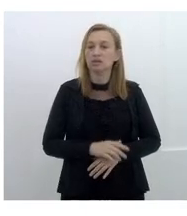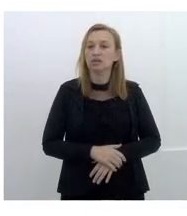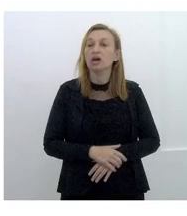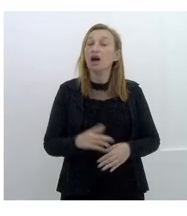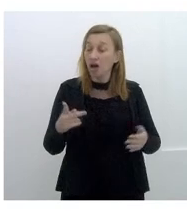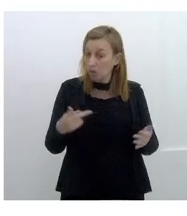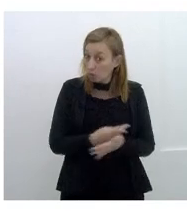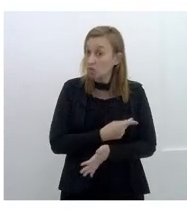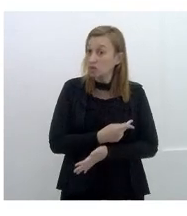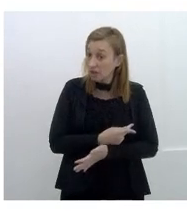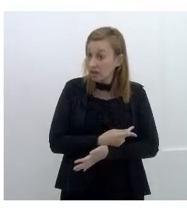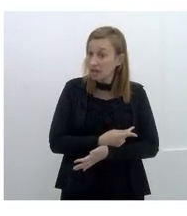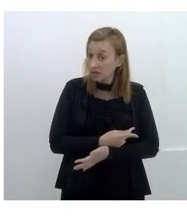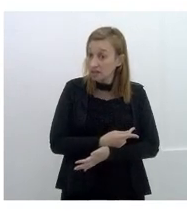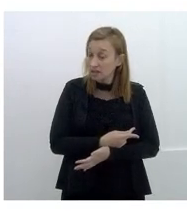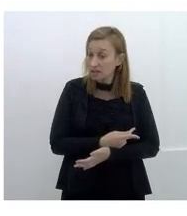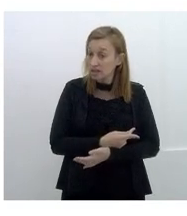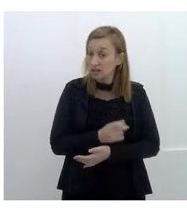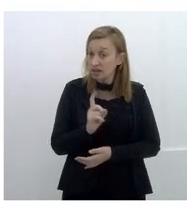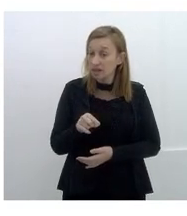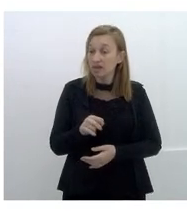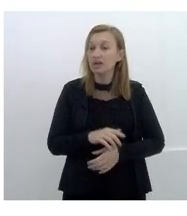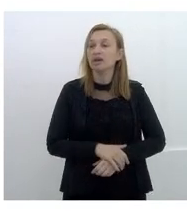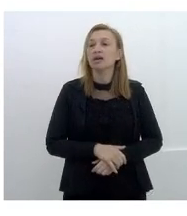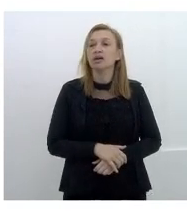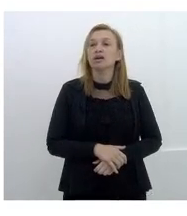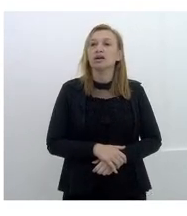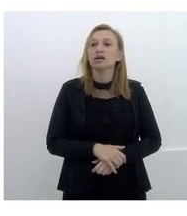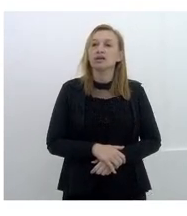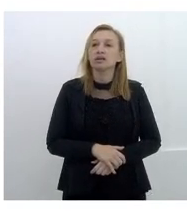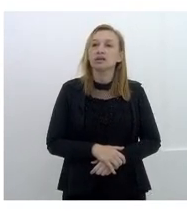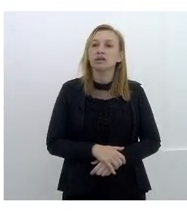acontece né a reversão de quotas e